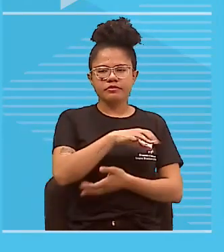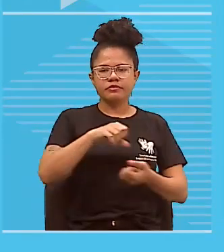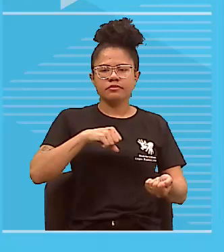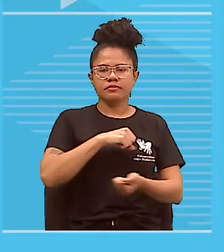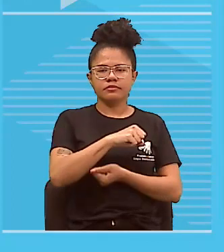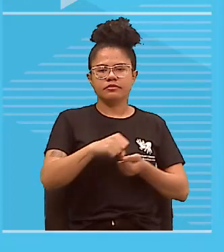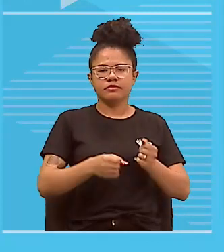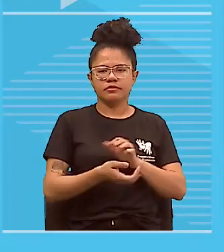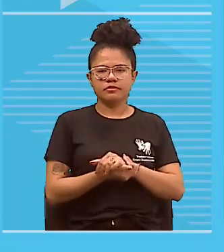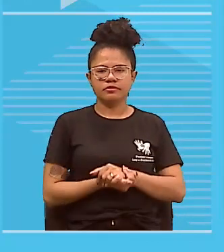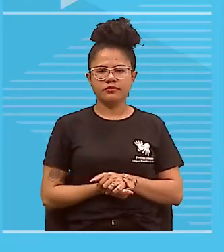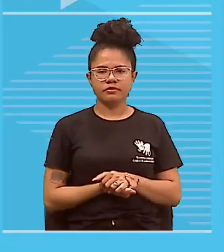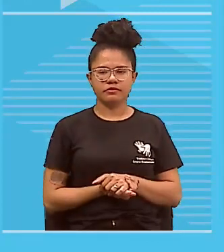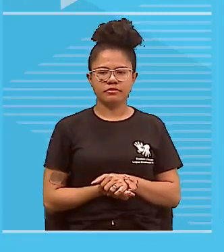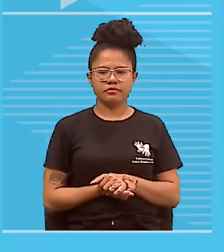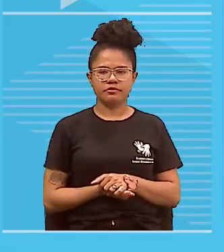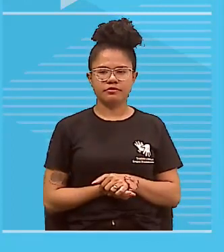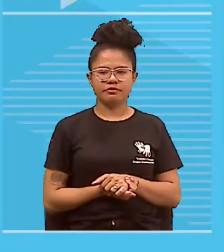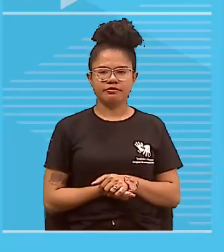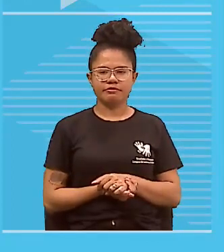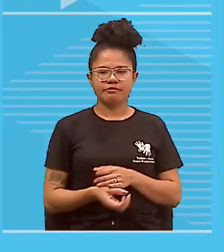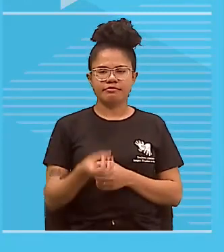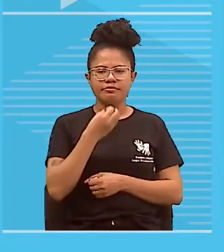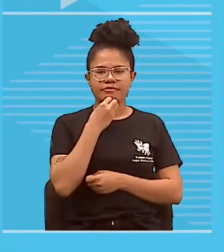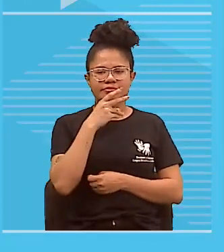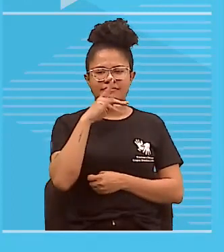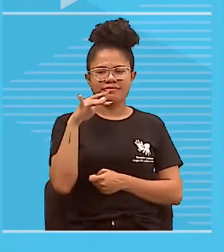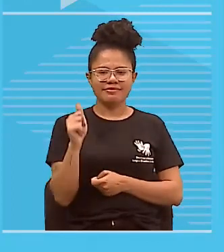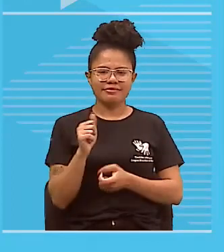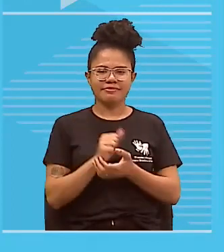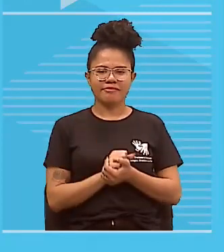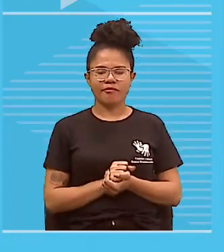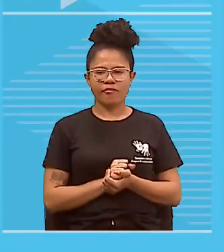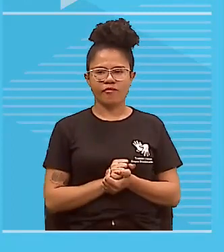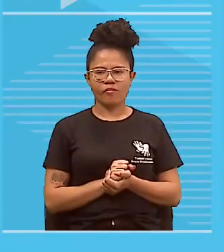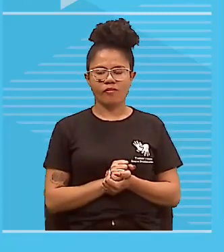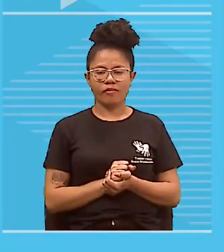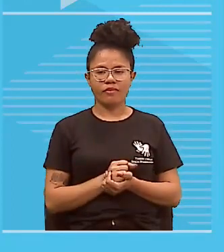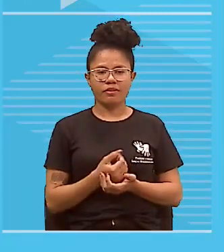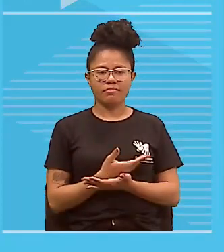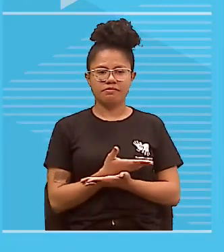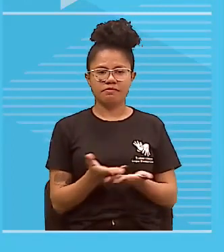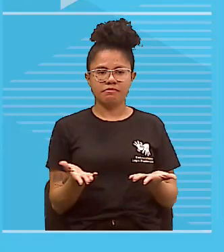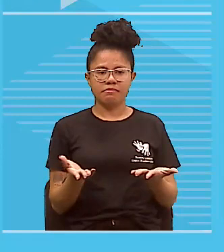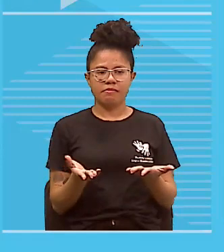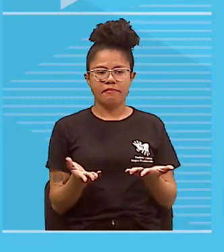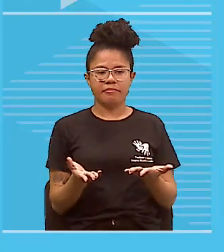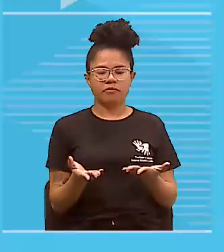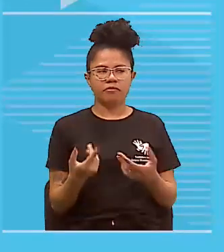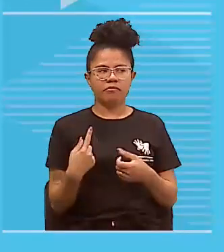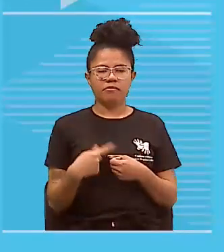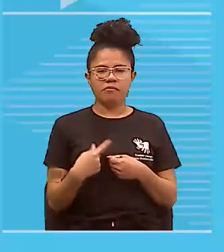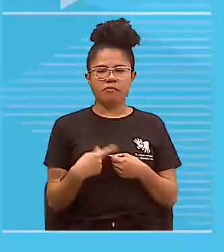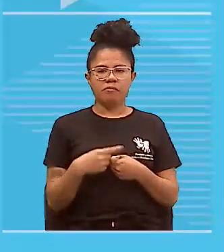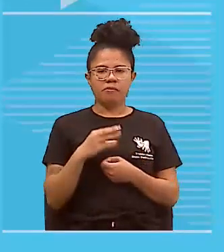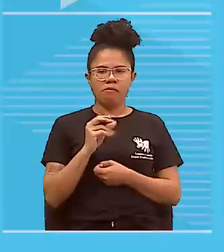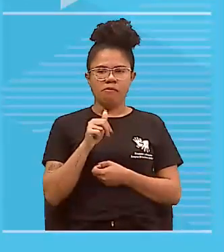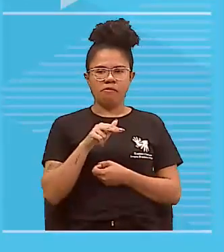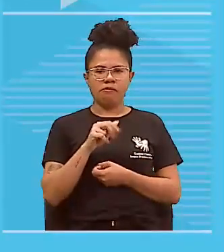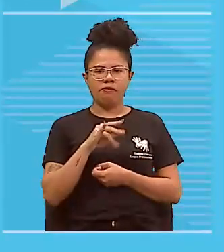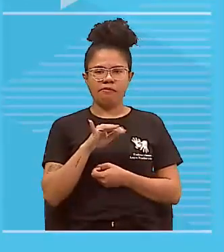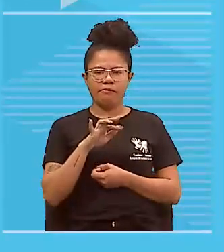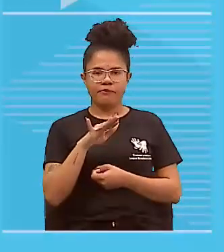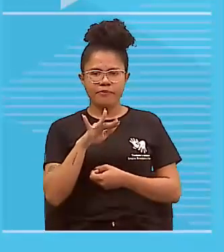Lagoinha? Esperantina, bom dia. E tá um povo também aqui de Canavieira, que tava e saiu, mas daqui a pouco eles voltam. Então, olha